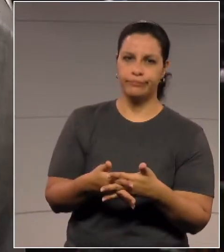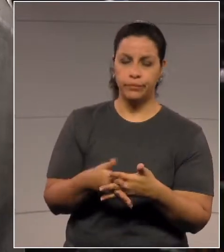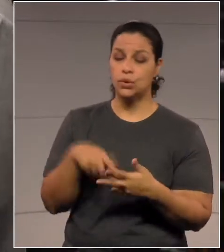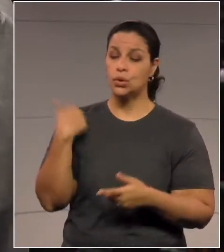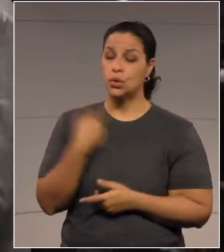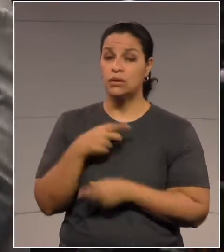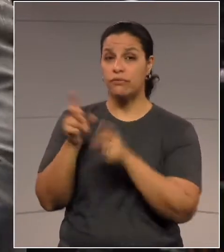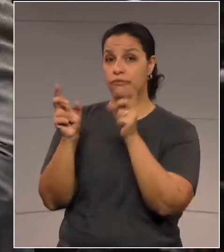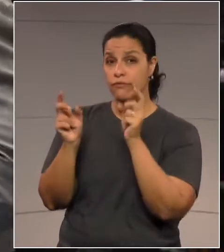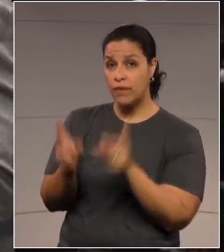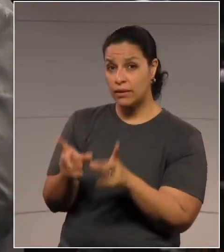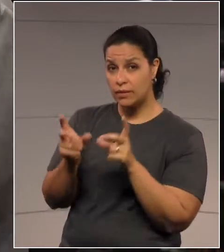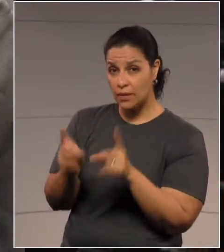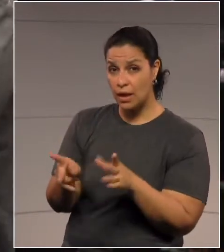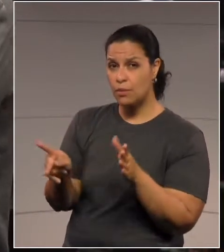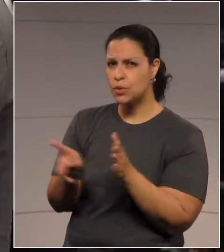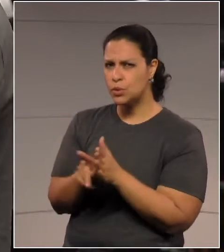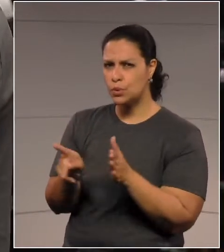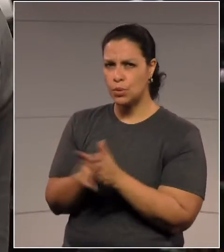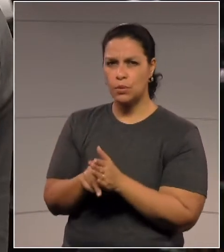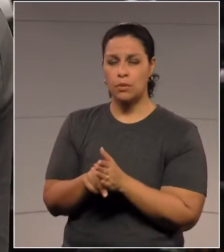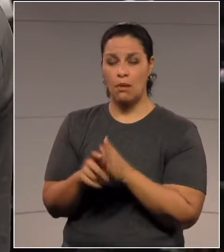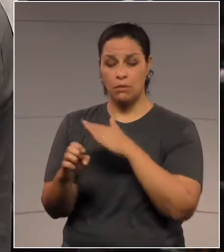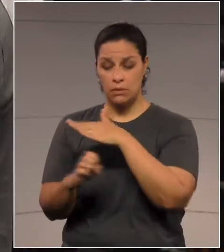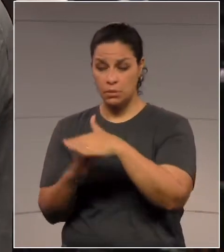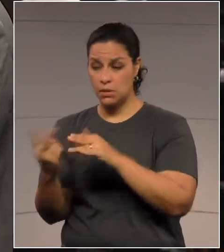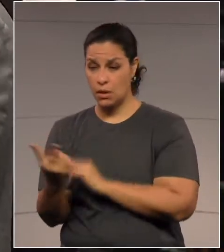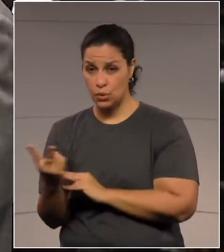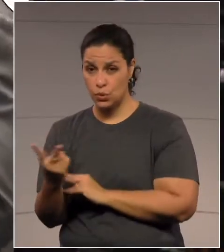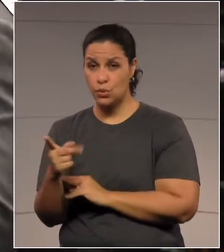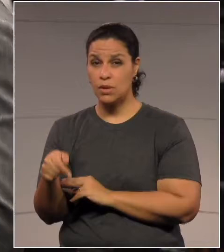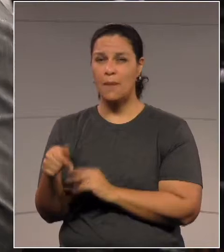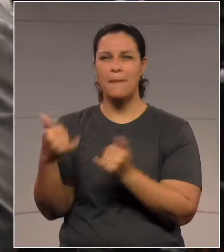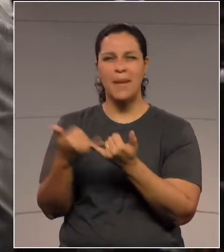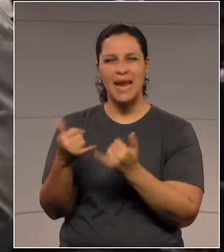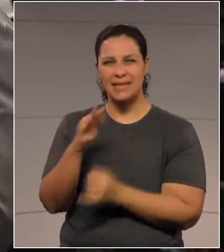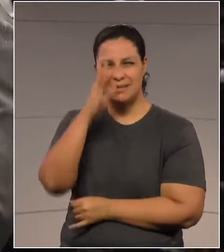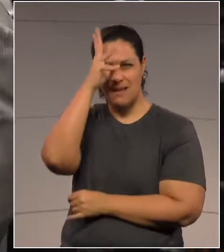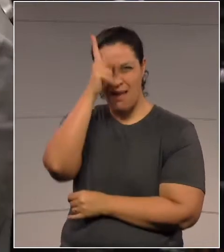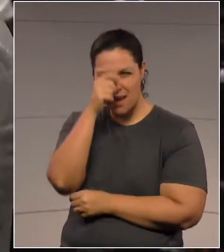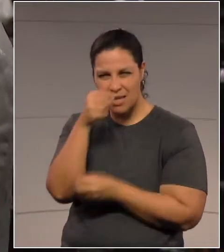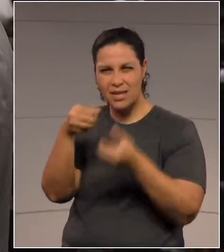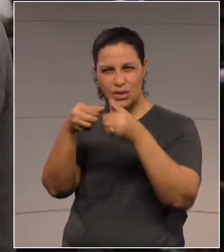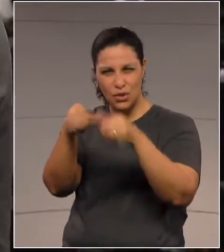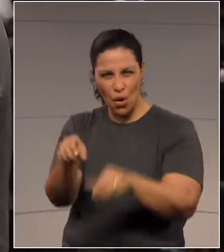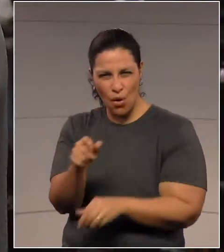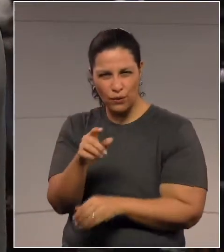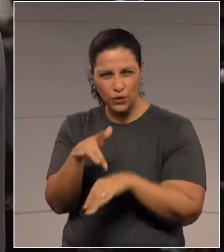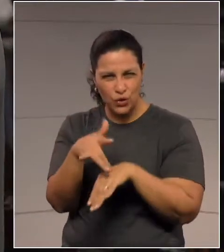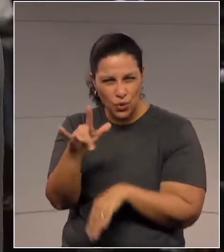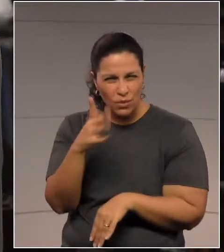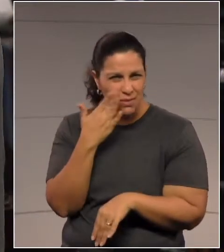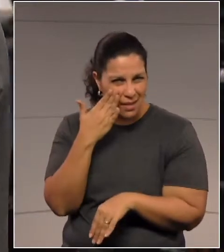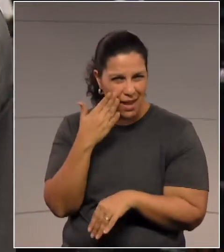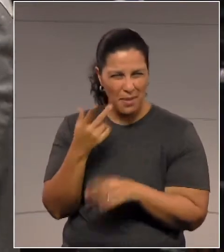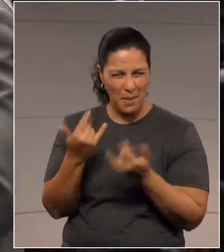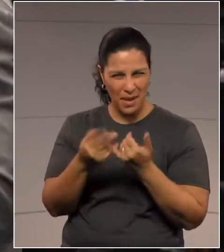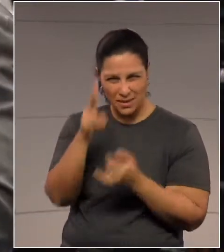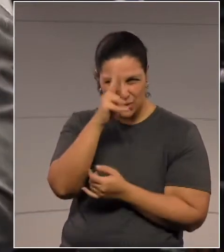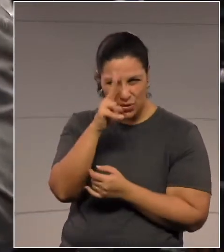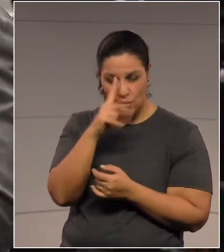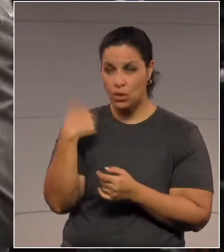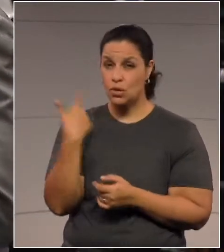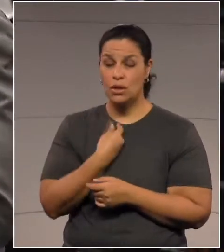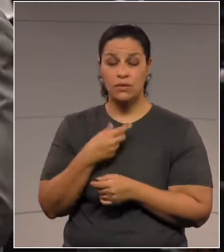Nós vendemos, ou estamos vendendo, a galinha dos ovos de ouro. Em vez de vendermos os ovos, estamos